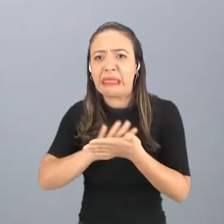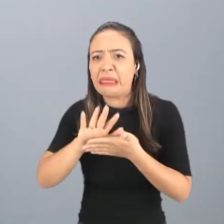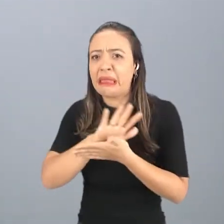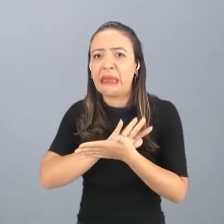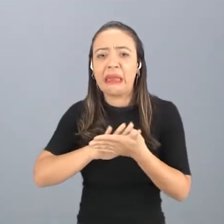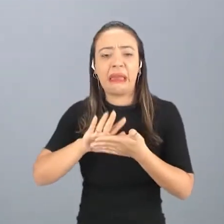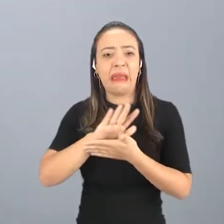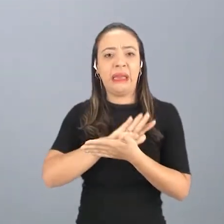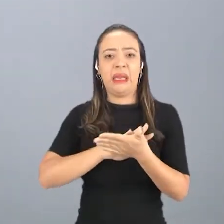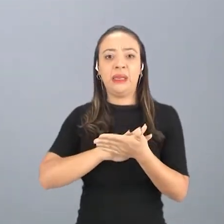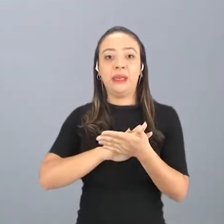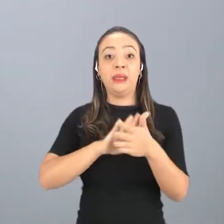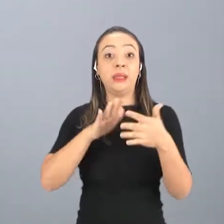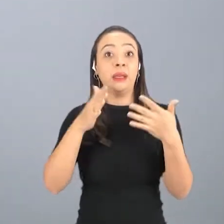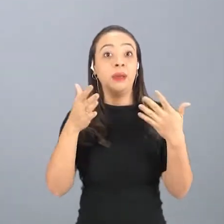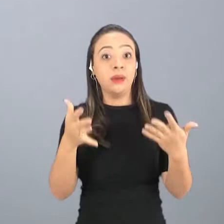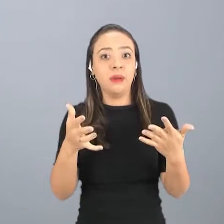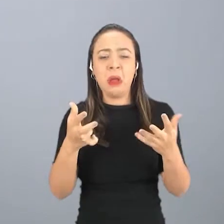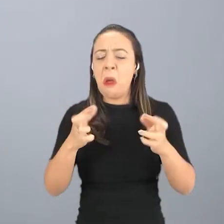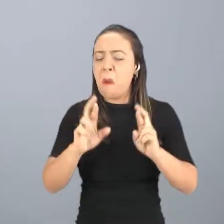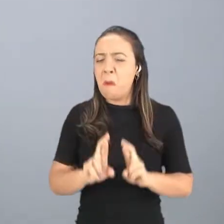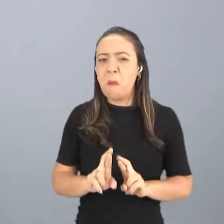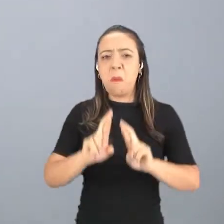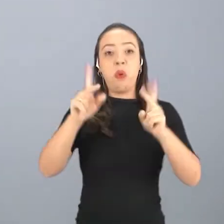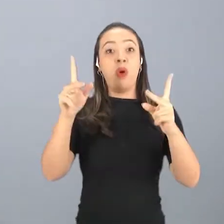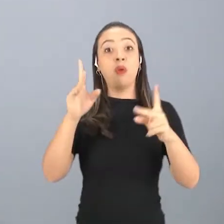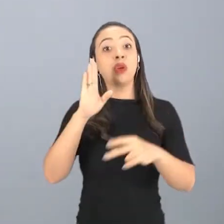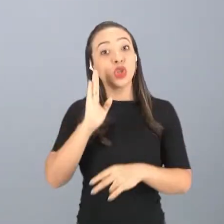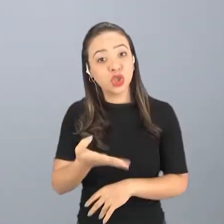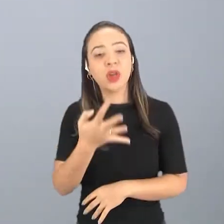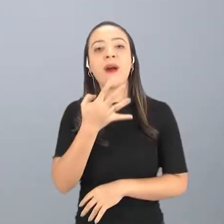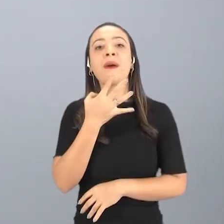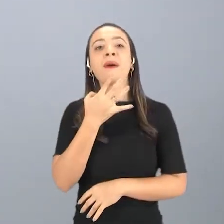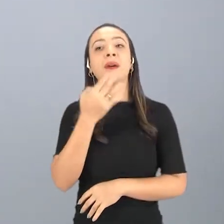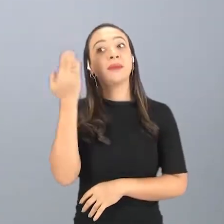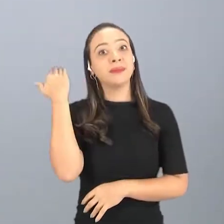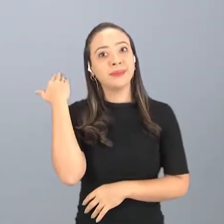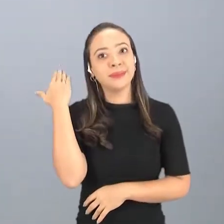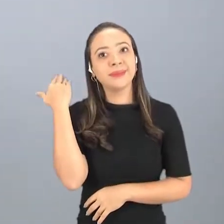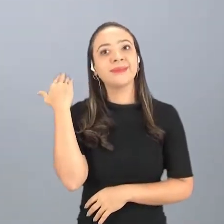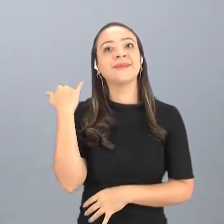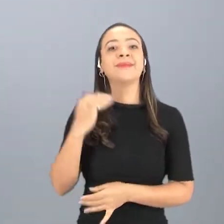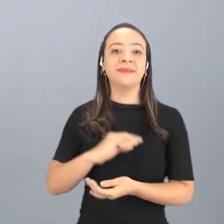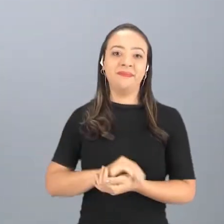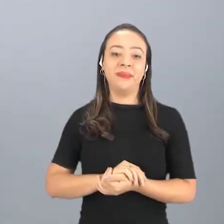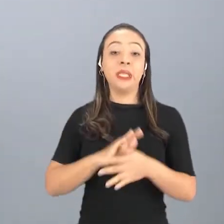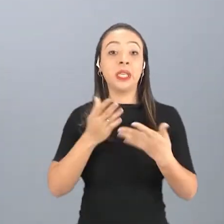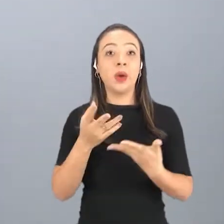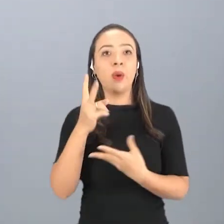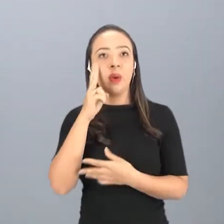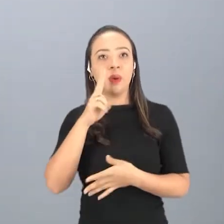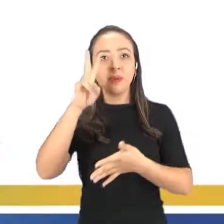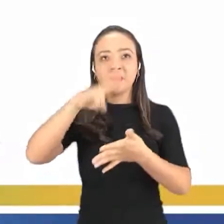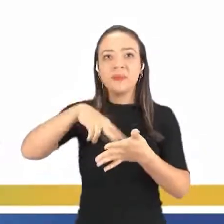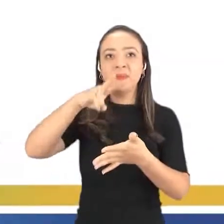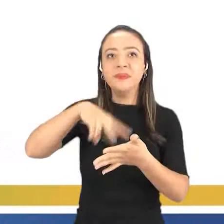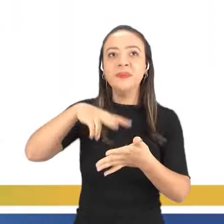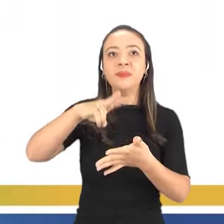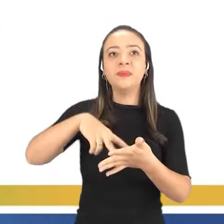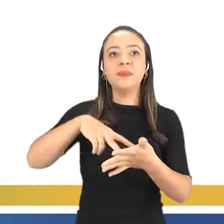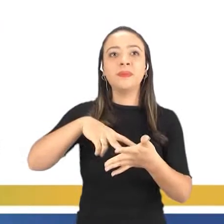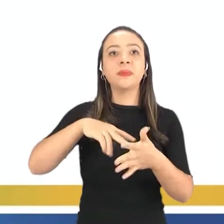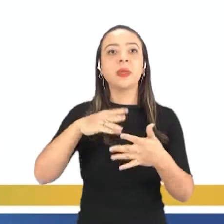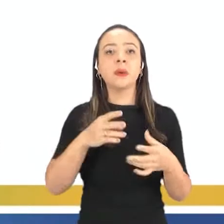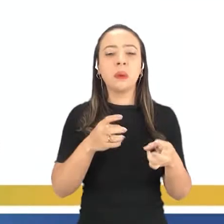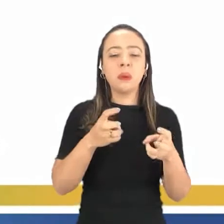né? E muito, muito diferente daquilo que eles estavam acostumados. Então, acompanha comigo essa leitura.